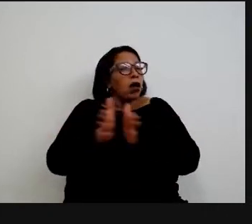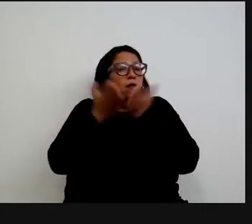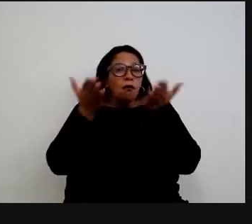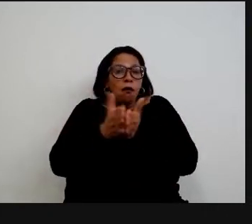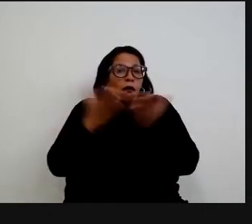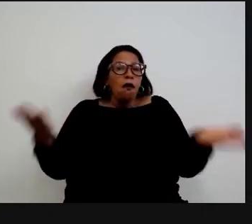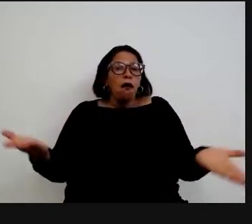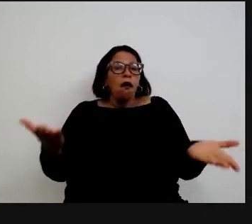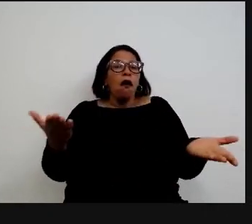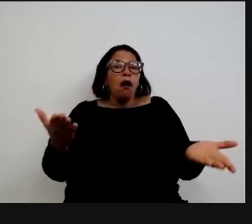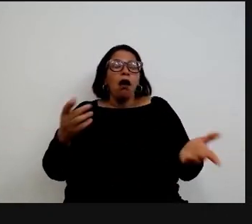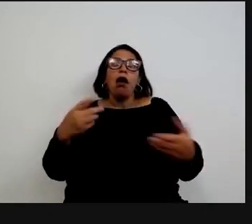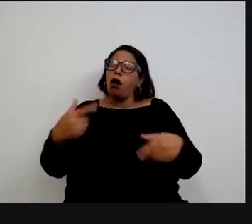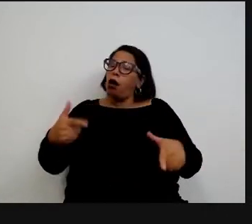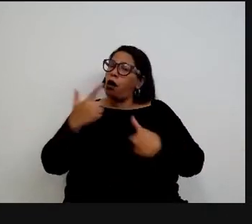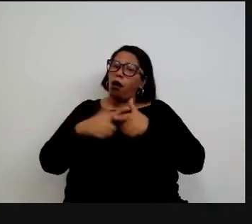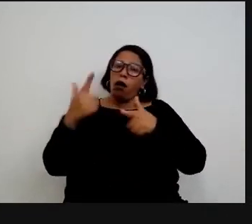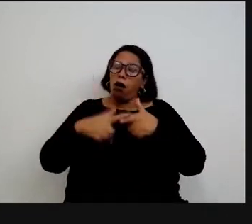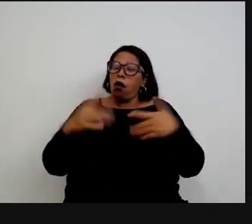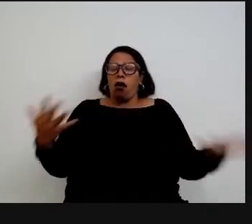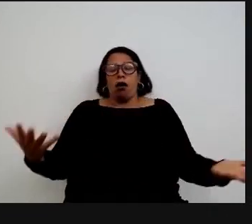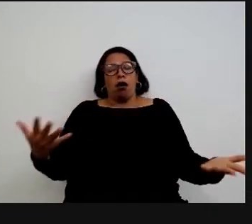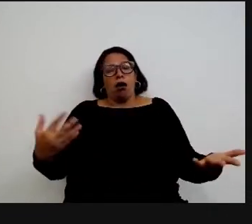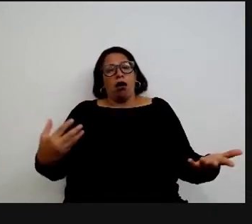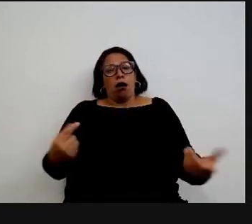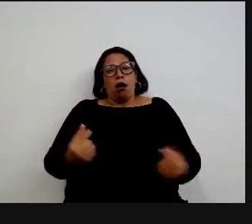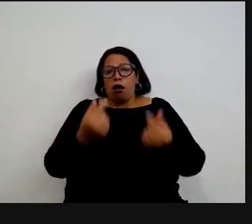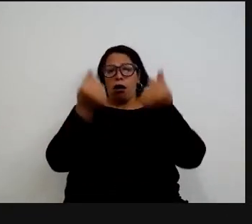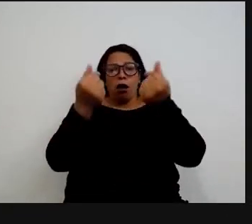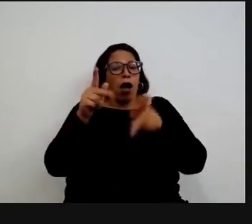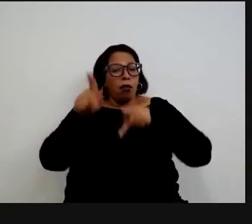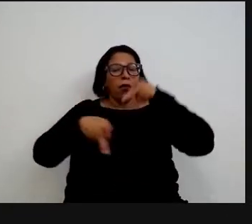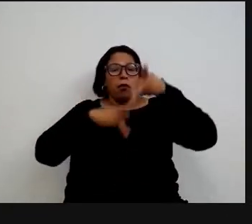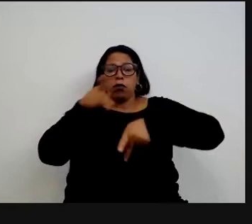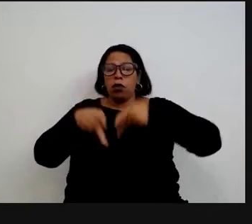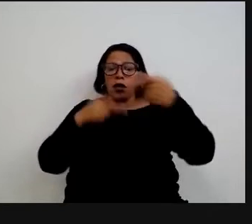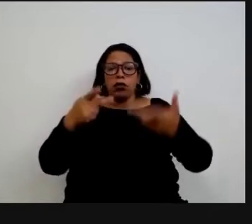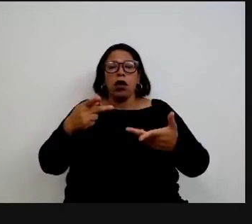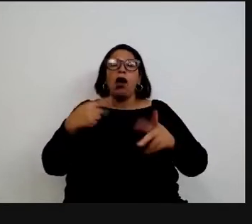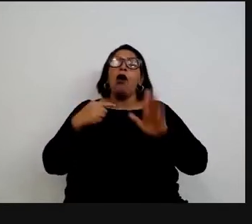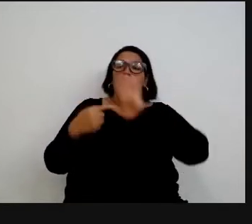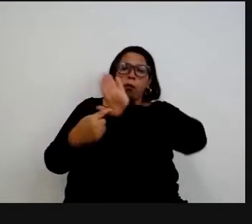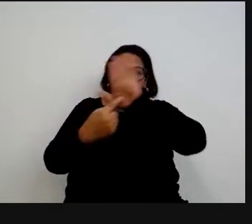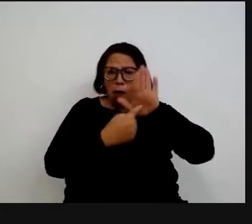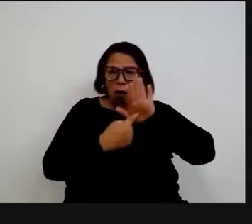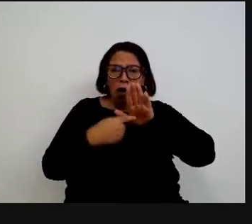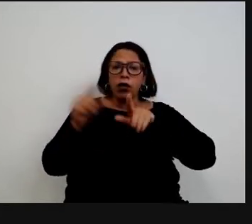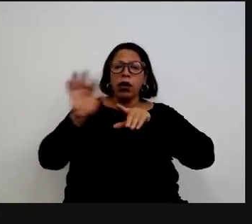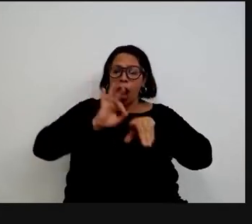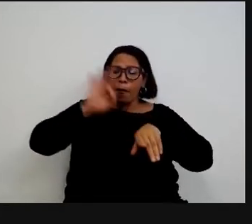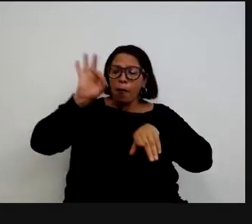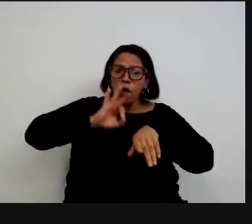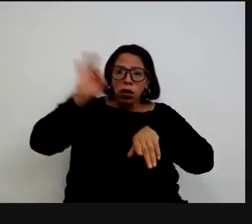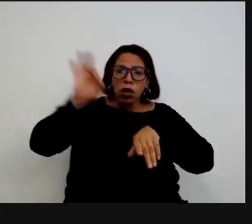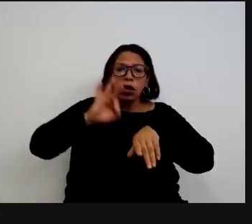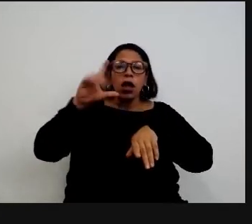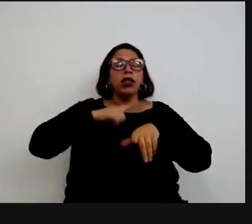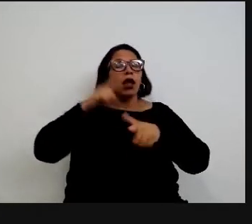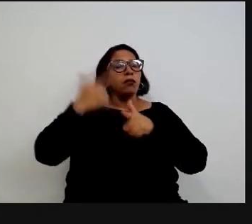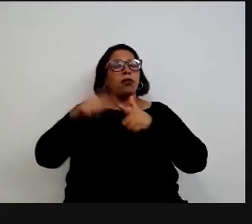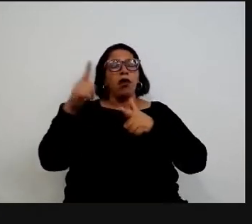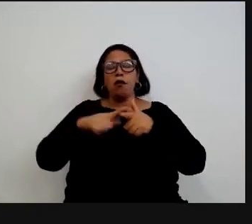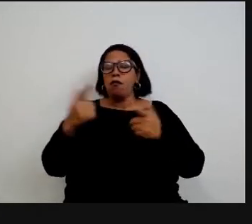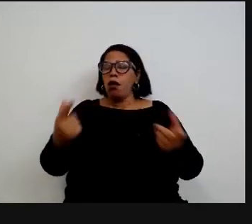alunos que têm problemas financeiros. Né? A população brasileira, qualquer indicador, eu vou pegar porcentagem da população que tem